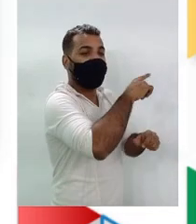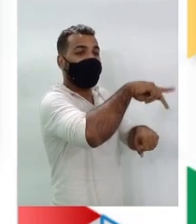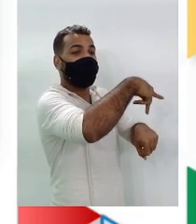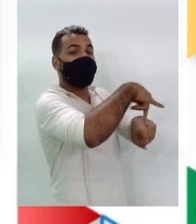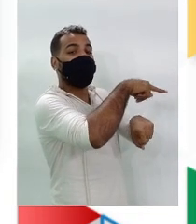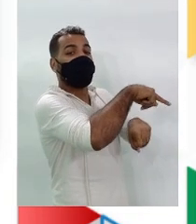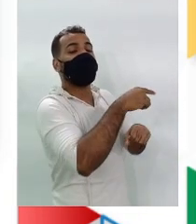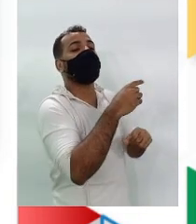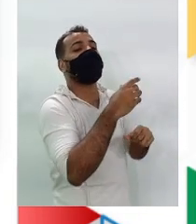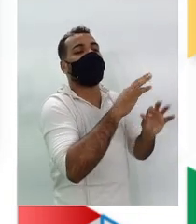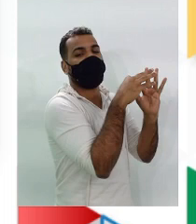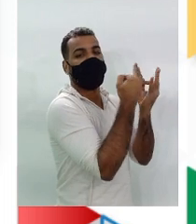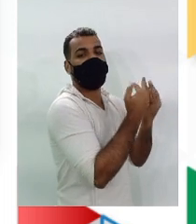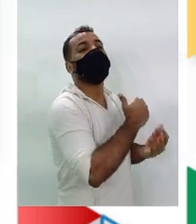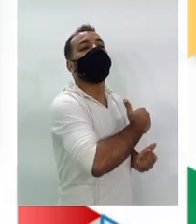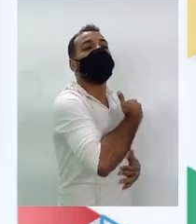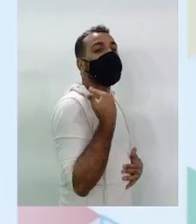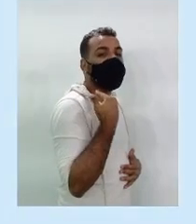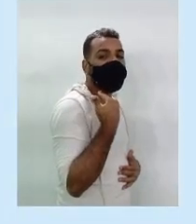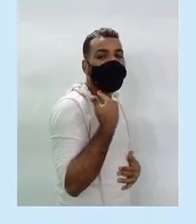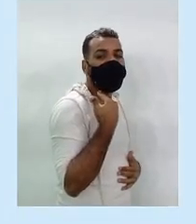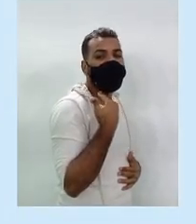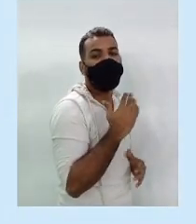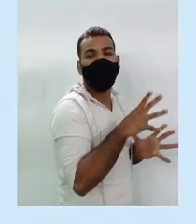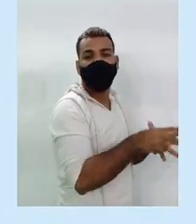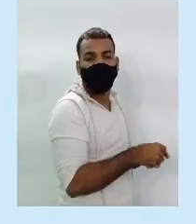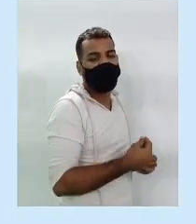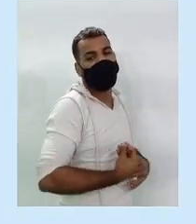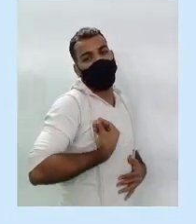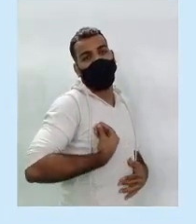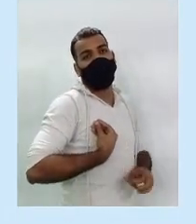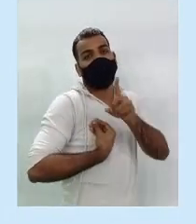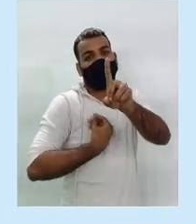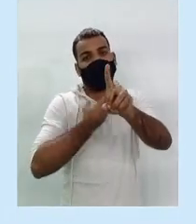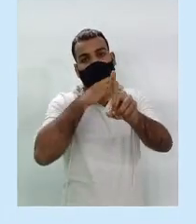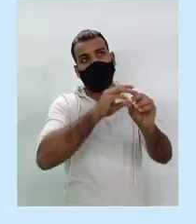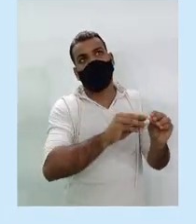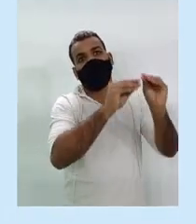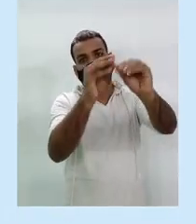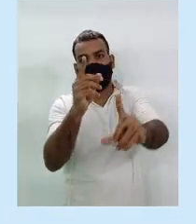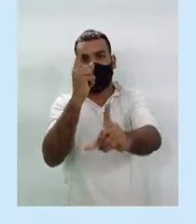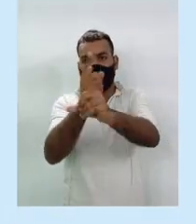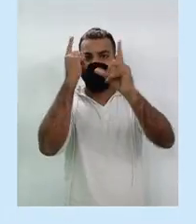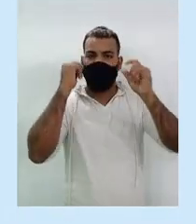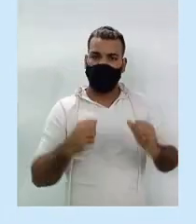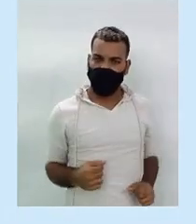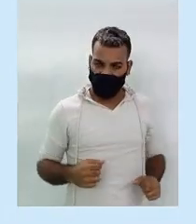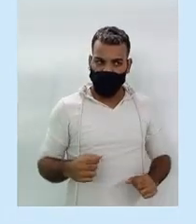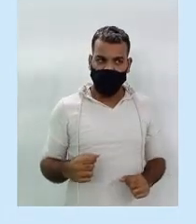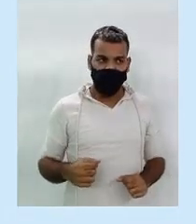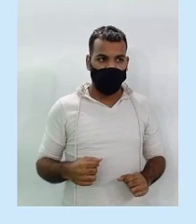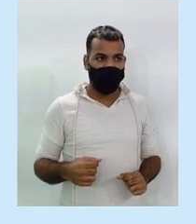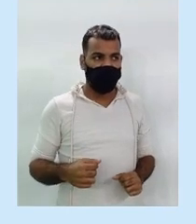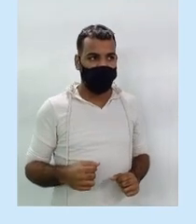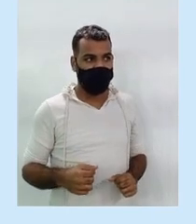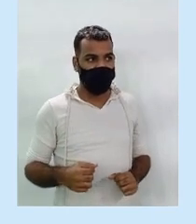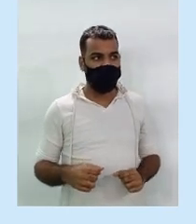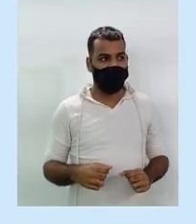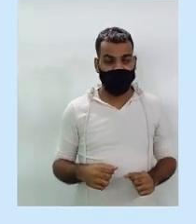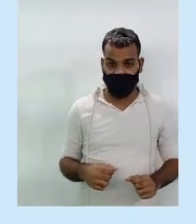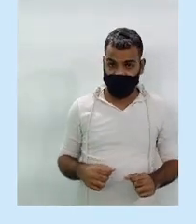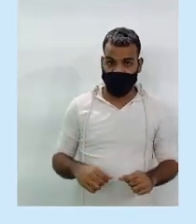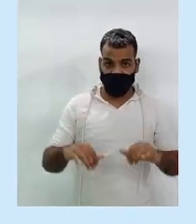bem atenção. Então vejam só, voltando aqui, certo? Olhando para mim, nós temos o quê? Nós vimos aqui uma